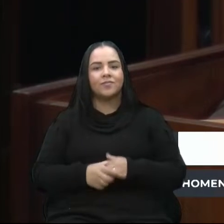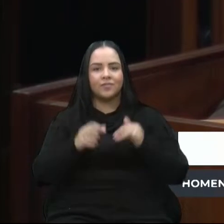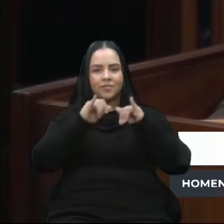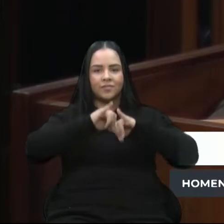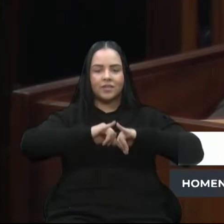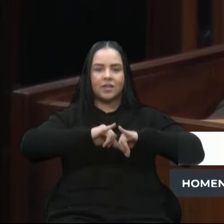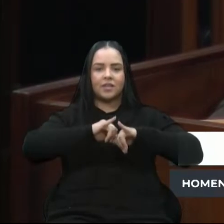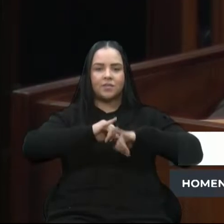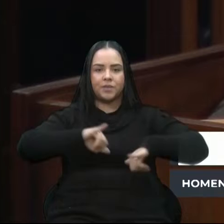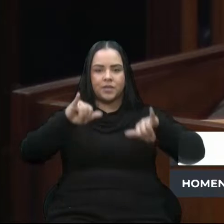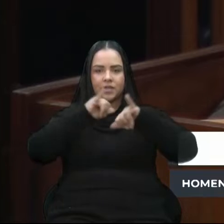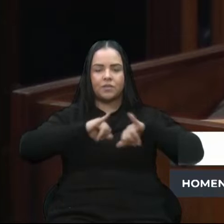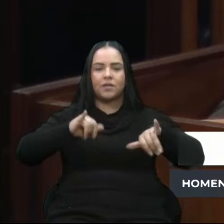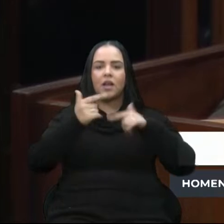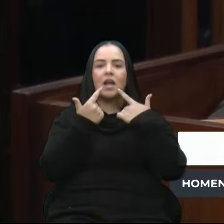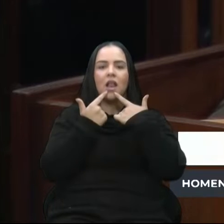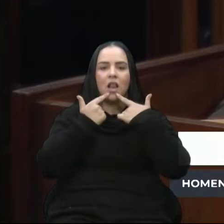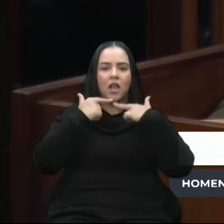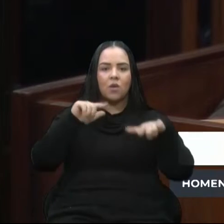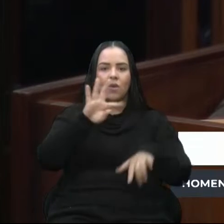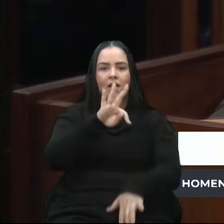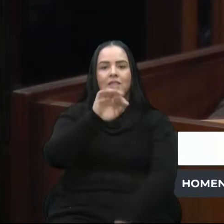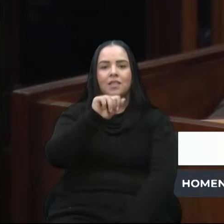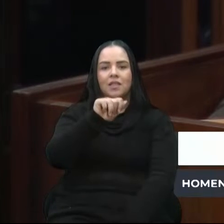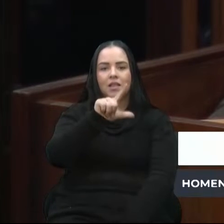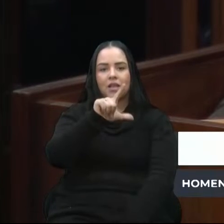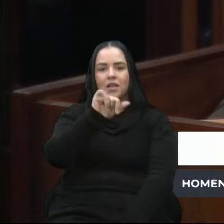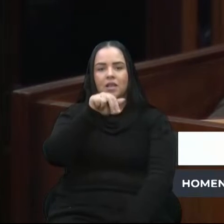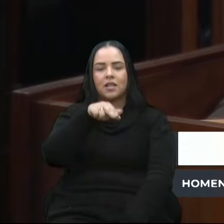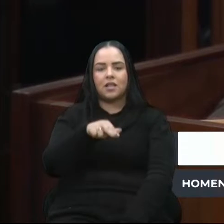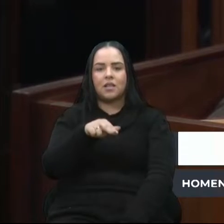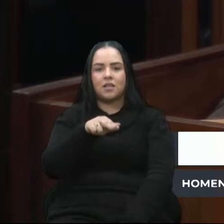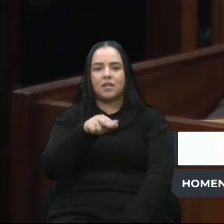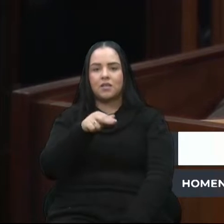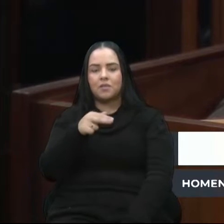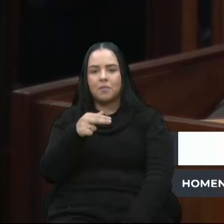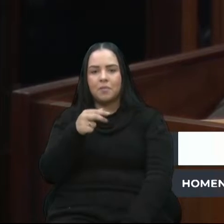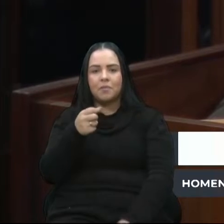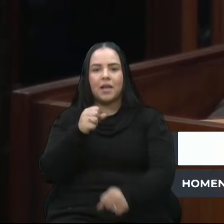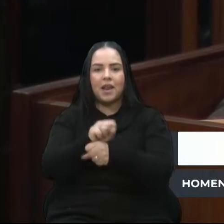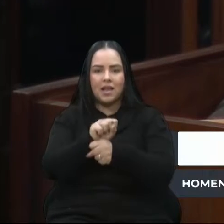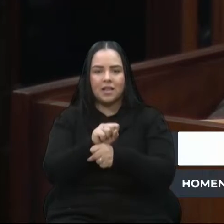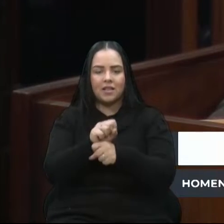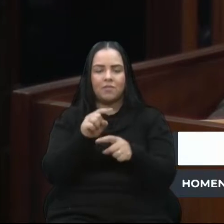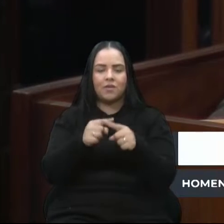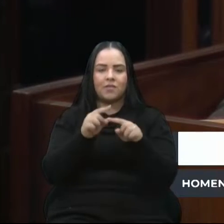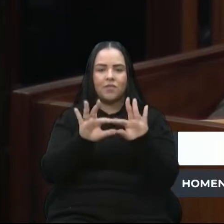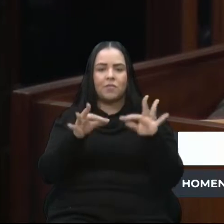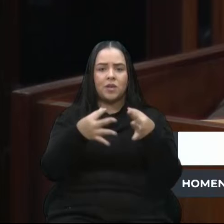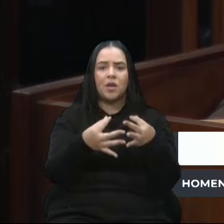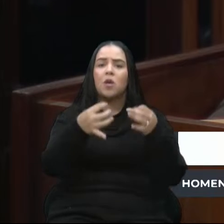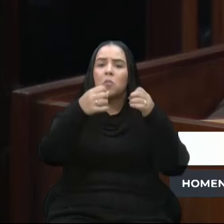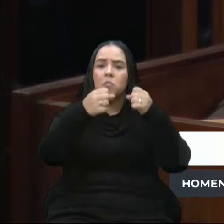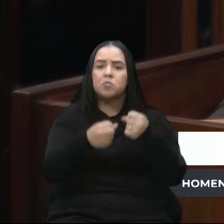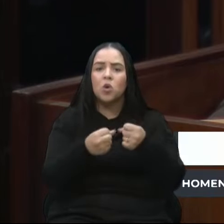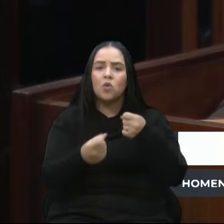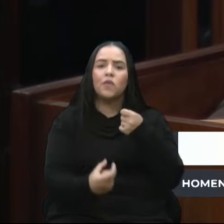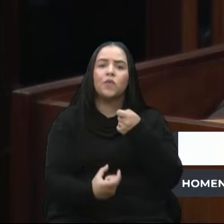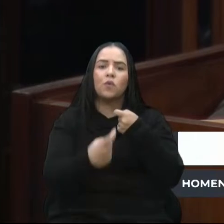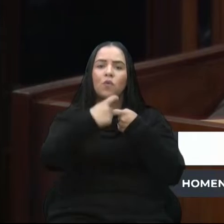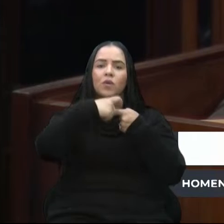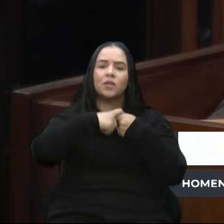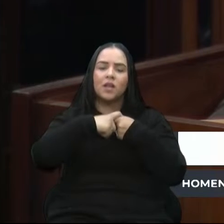língua italiana, quase interrompida pela via familiar, pode ser retomada por outros